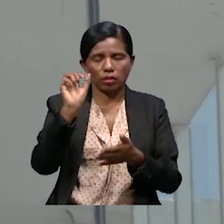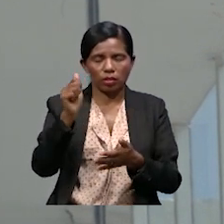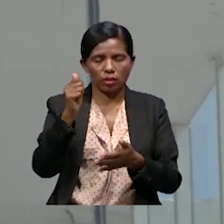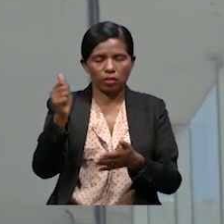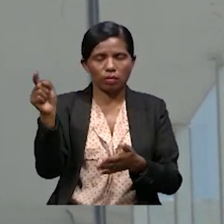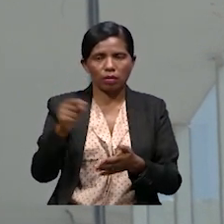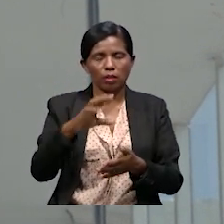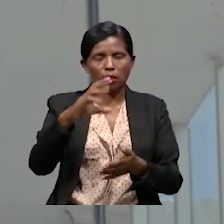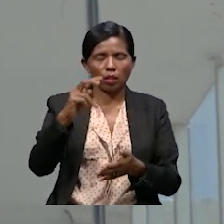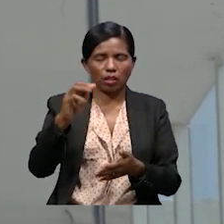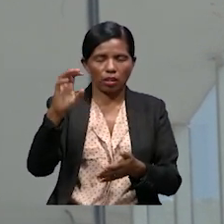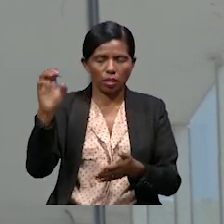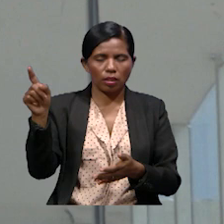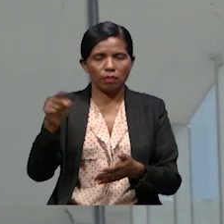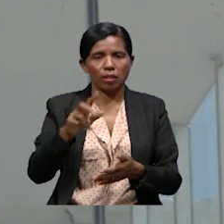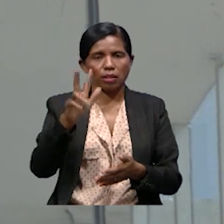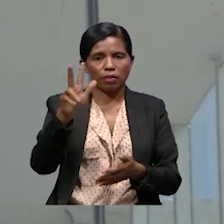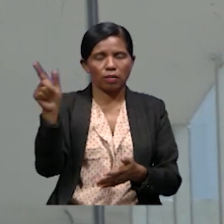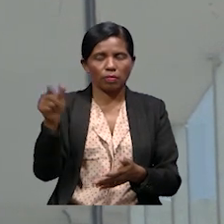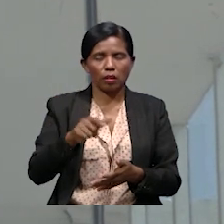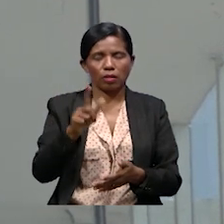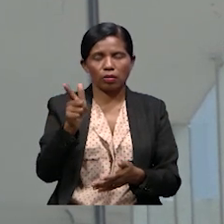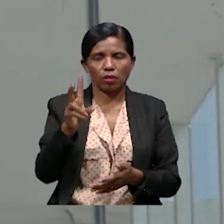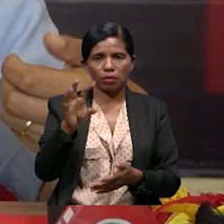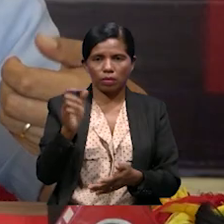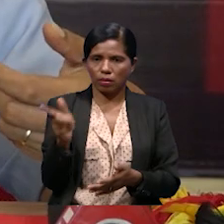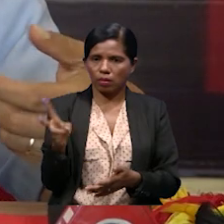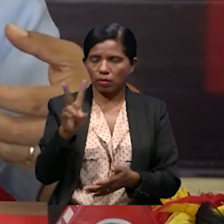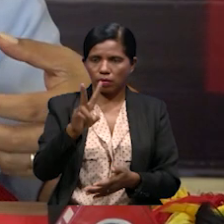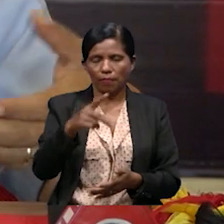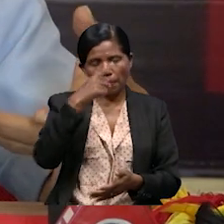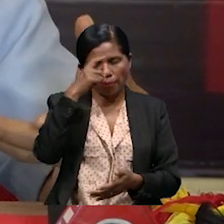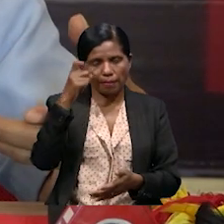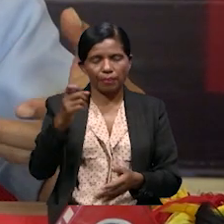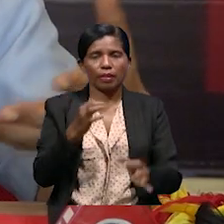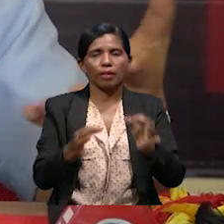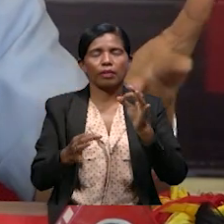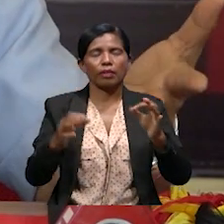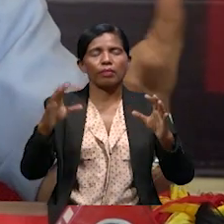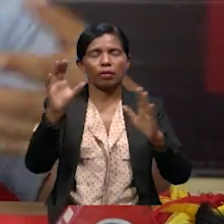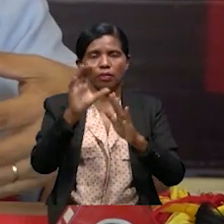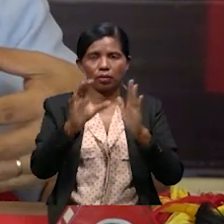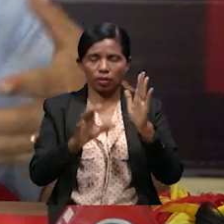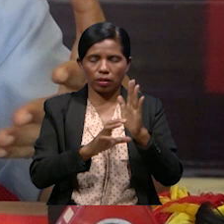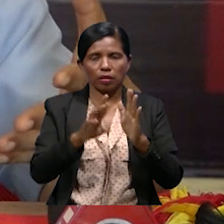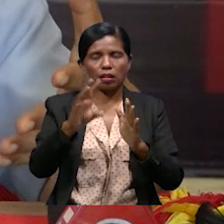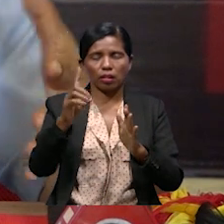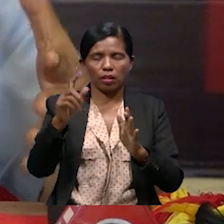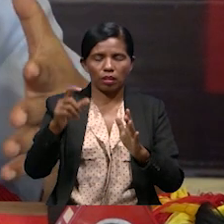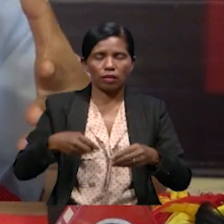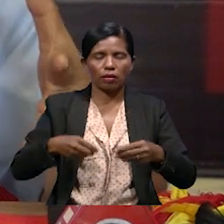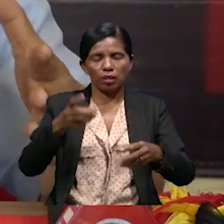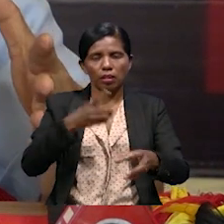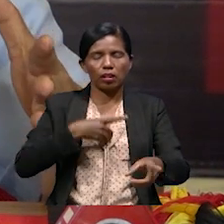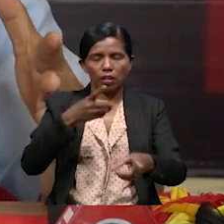CNE barra Tolu barra Rihungrua Ruanulu-Resinrua. Também, mais que Constituição RDTL garante direito cidadão